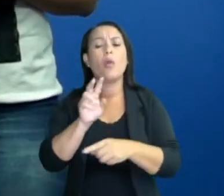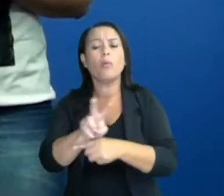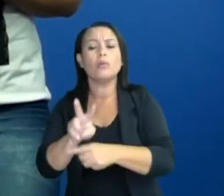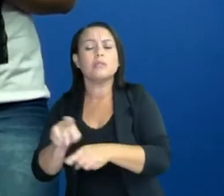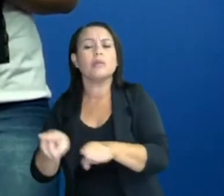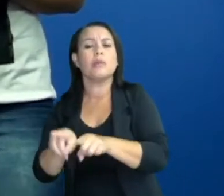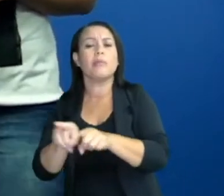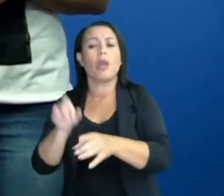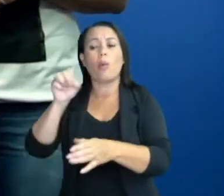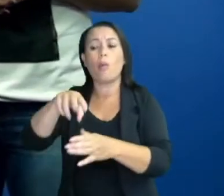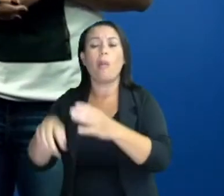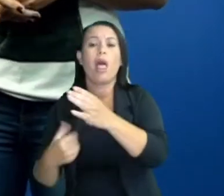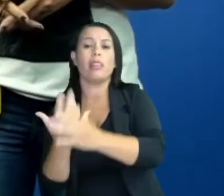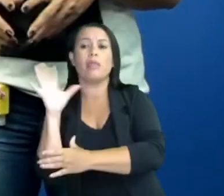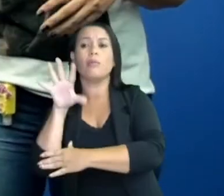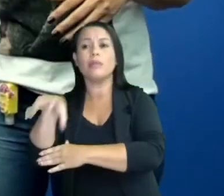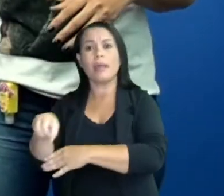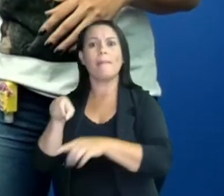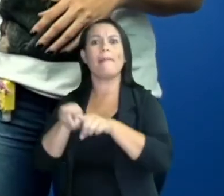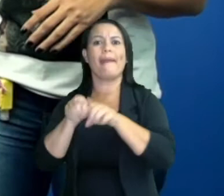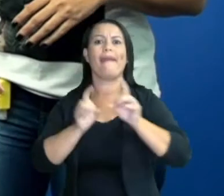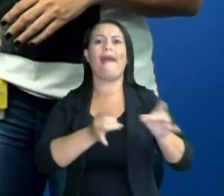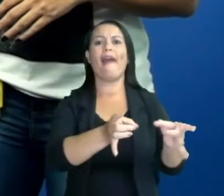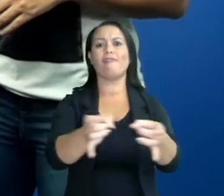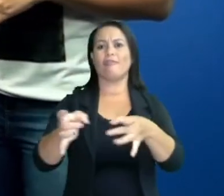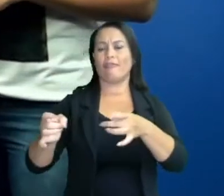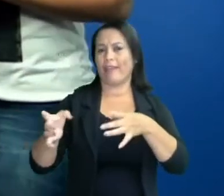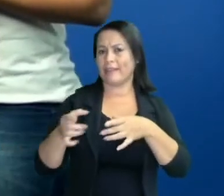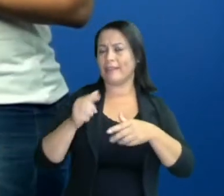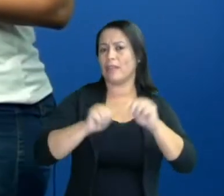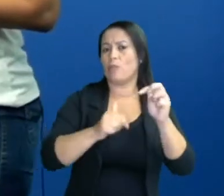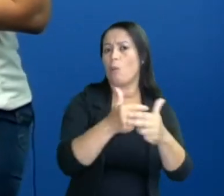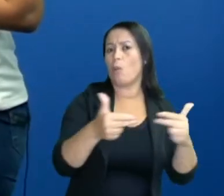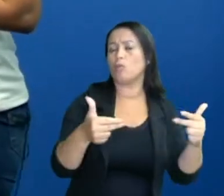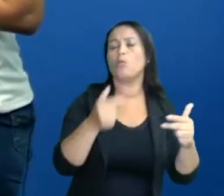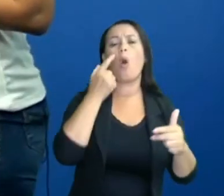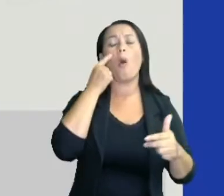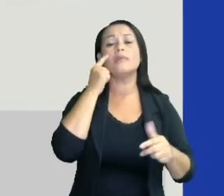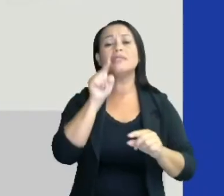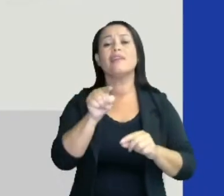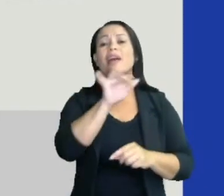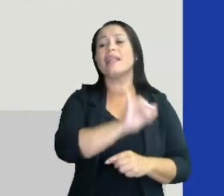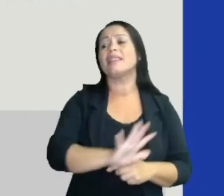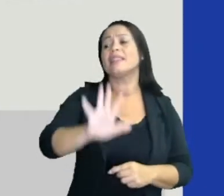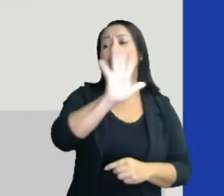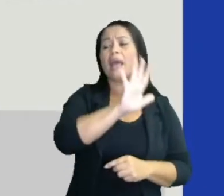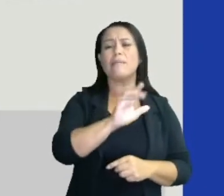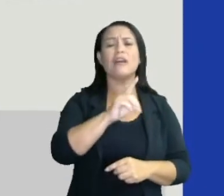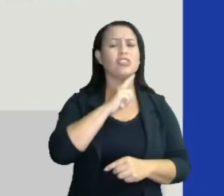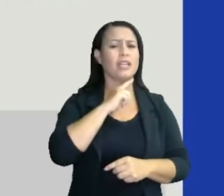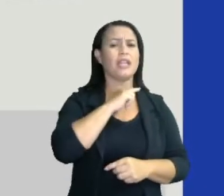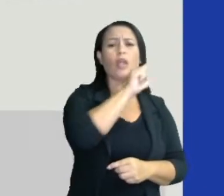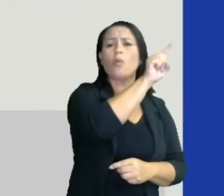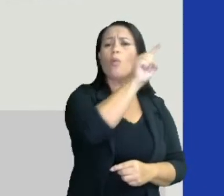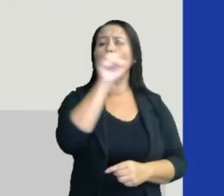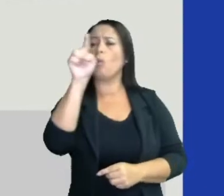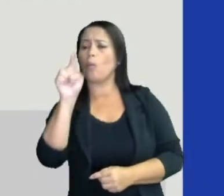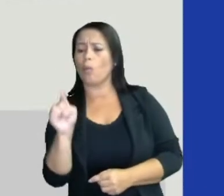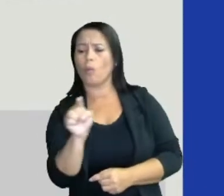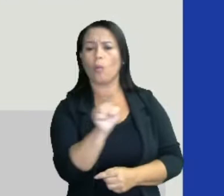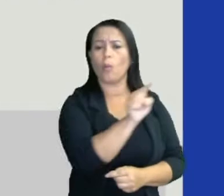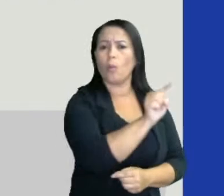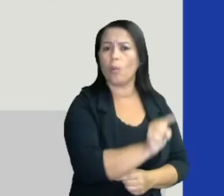plantio EA venda desse produto na imagem você não poder ver o organograma base de cozinha tá